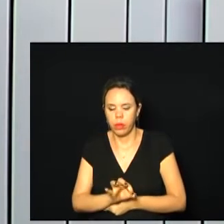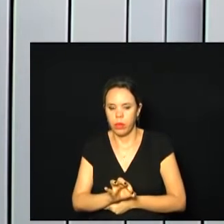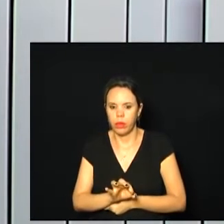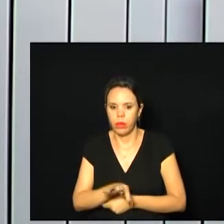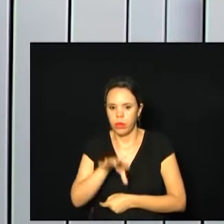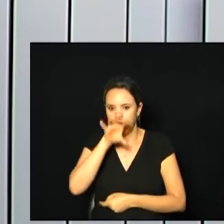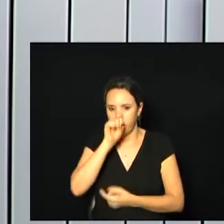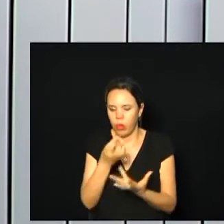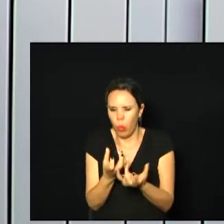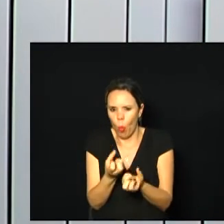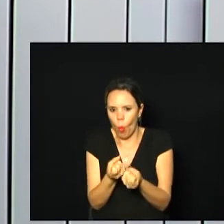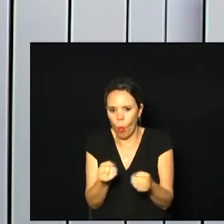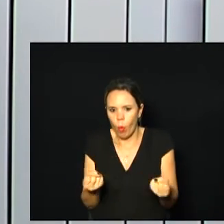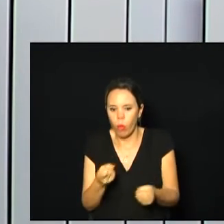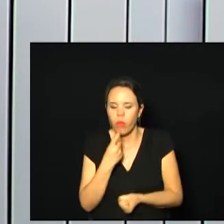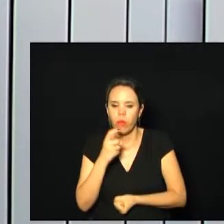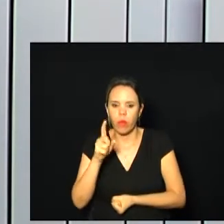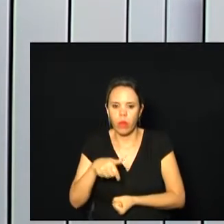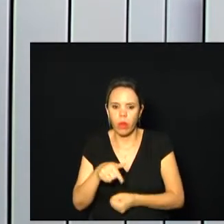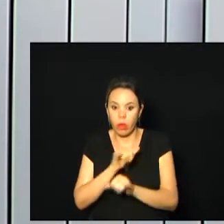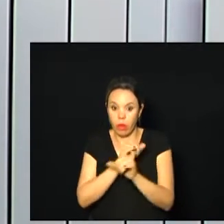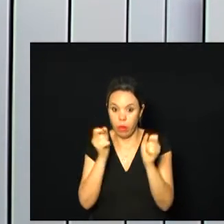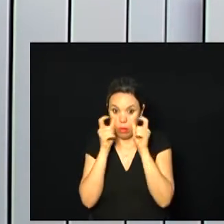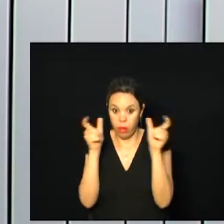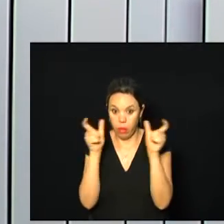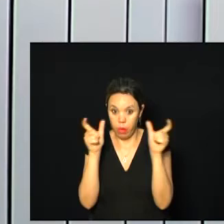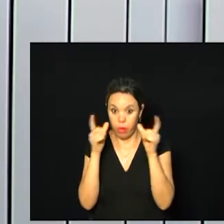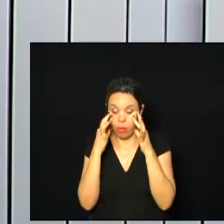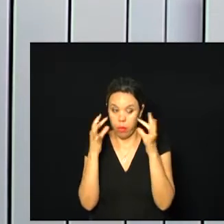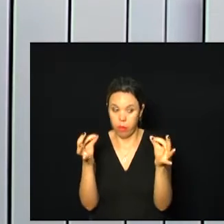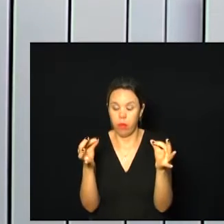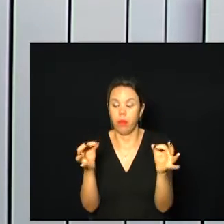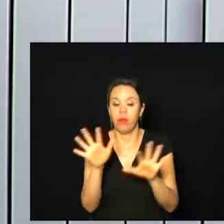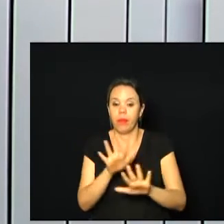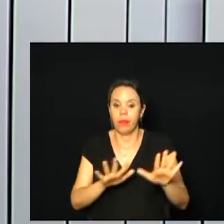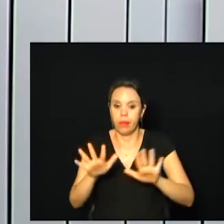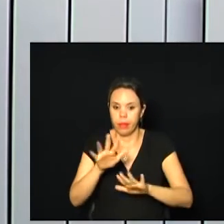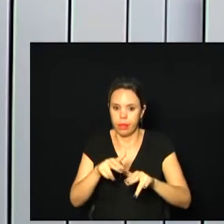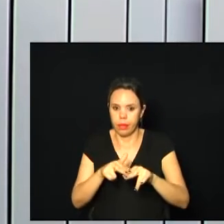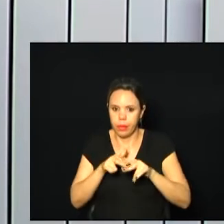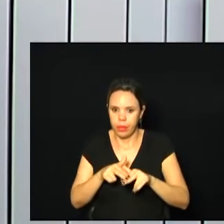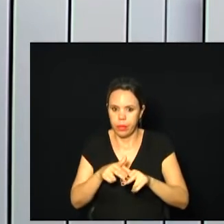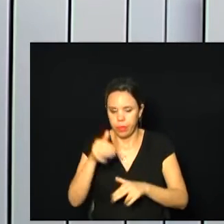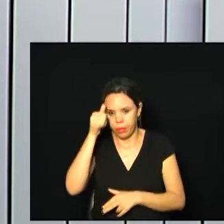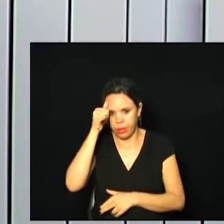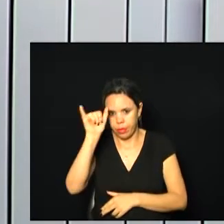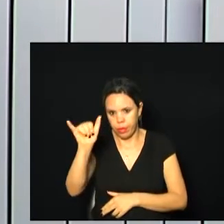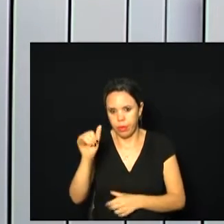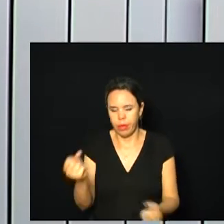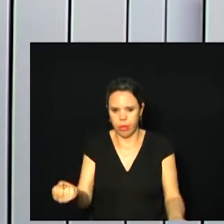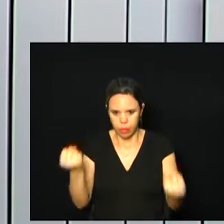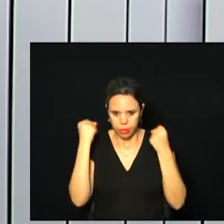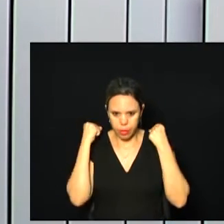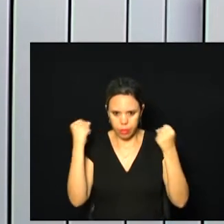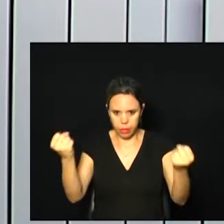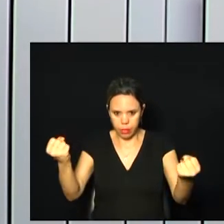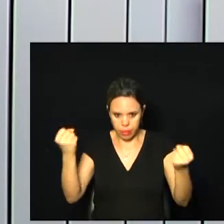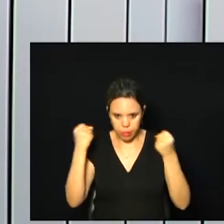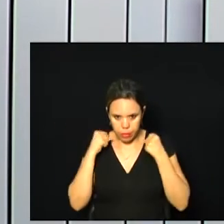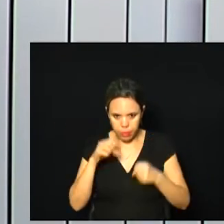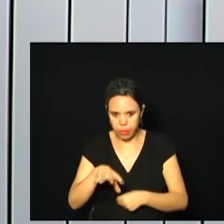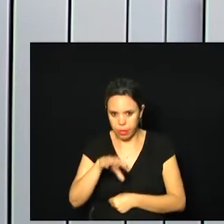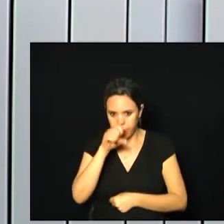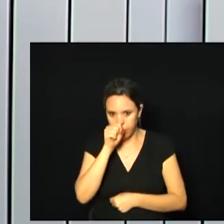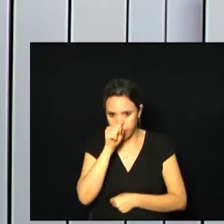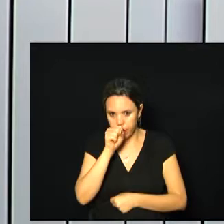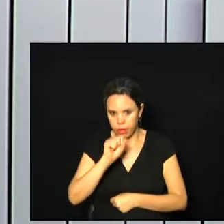28,7%, colocando Campinas em estado de atenção. Portanto, evite exercícios físicos ao ar